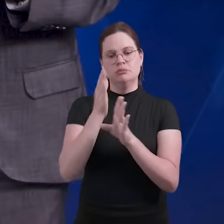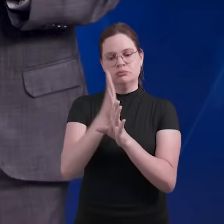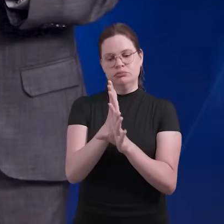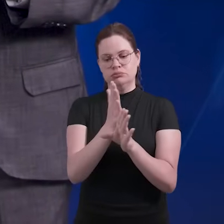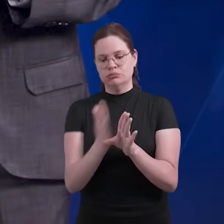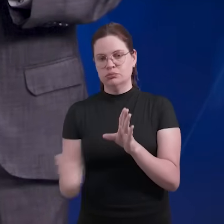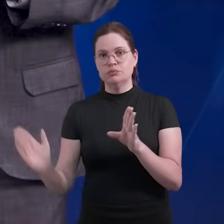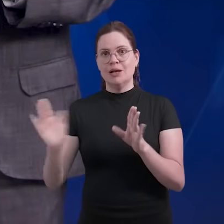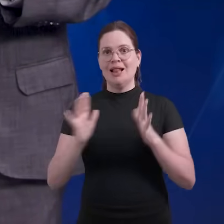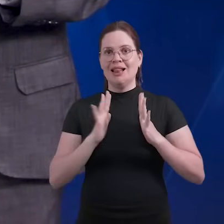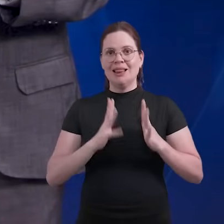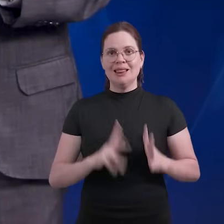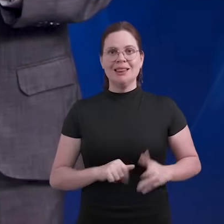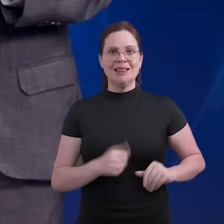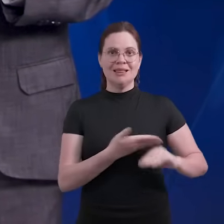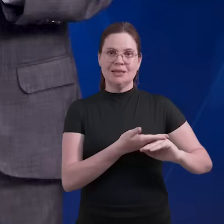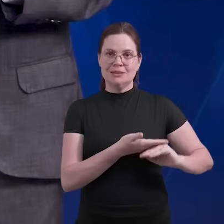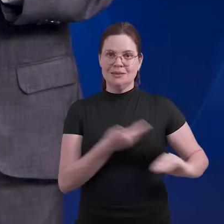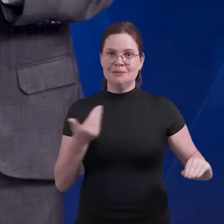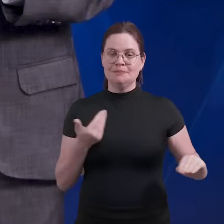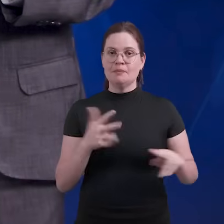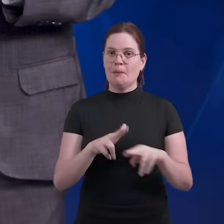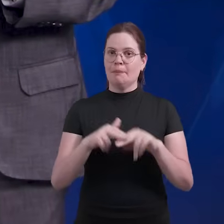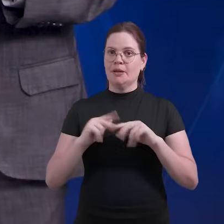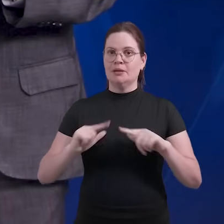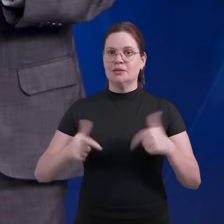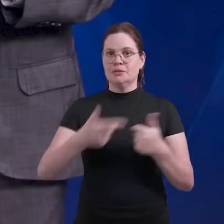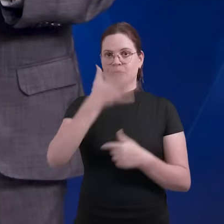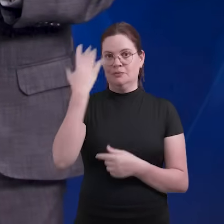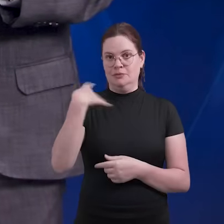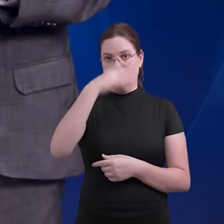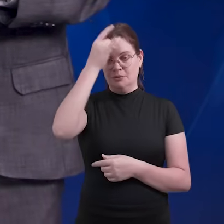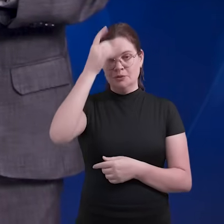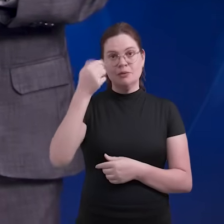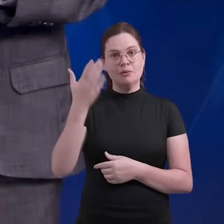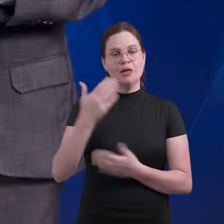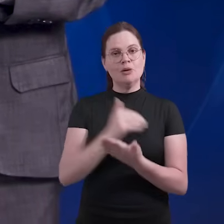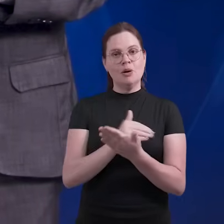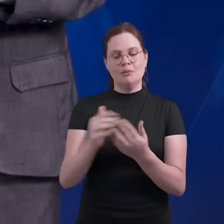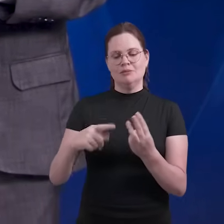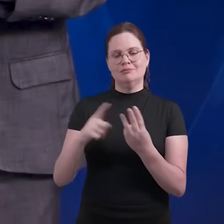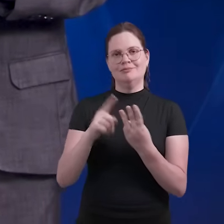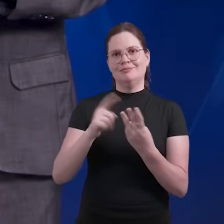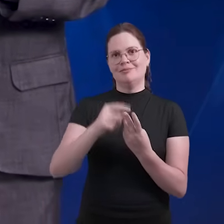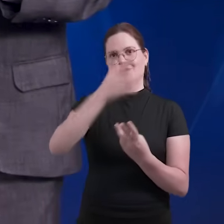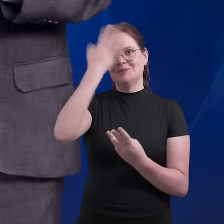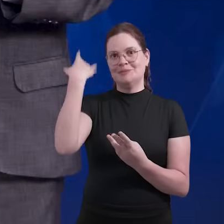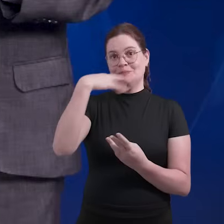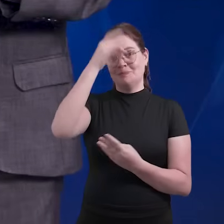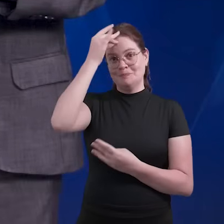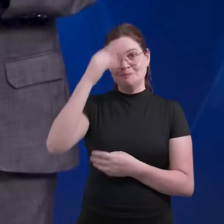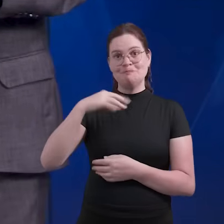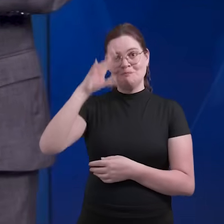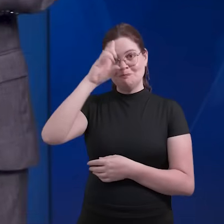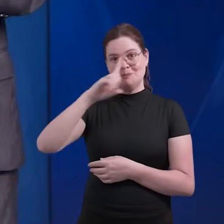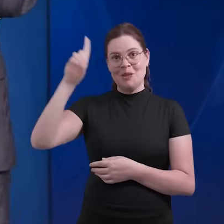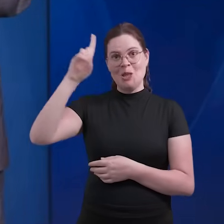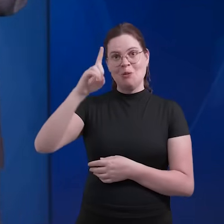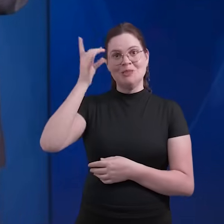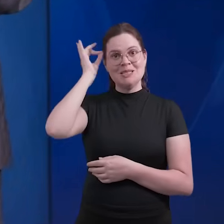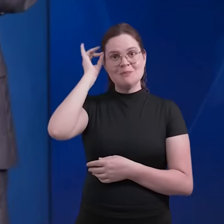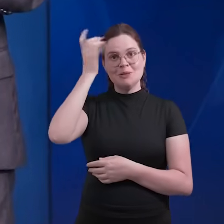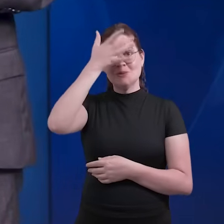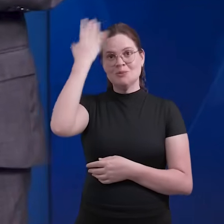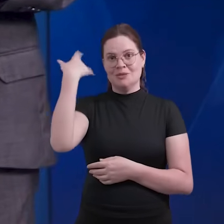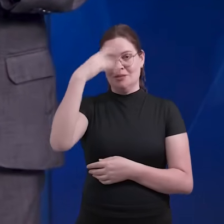Santo. Então aqui agora entra Deus Espírito Santo, nessa terceira parte. A santificação do Espírito Santo significa